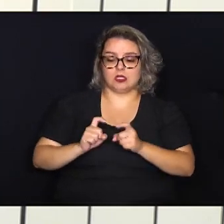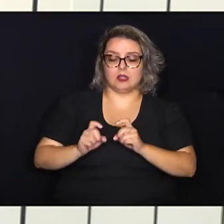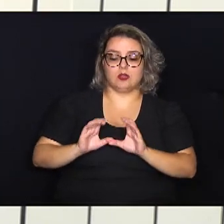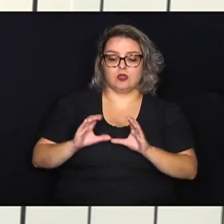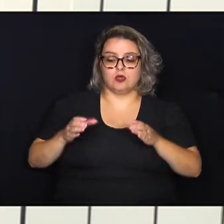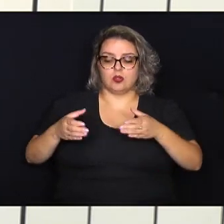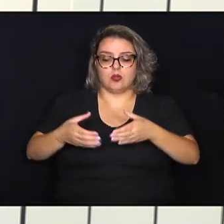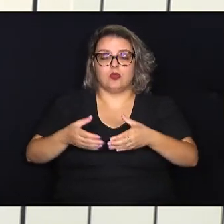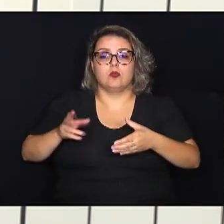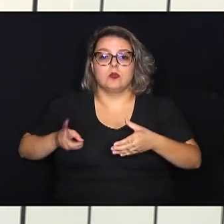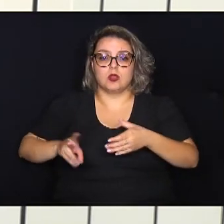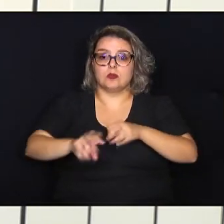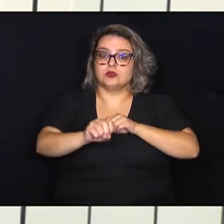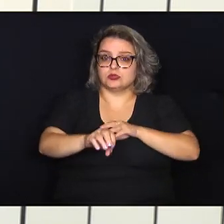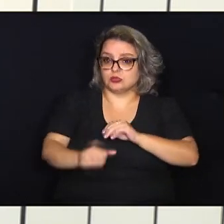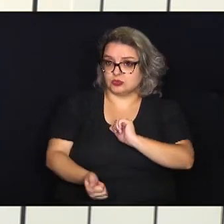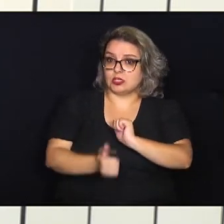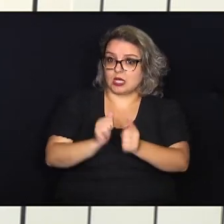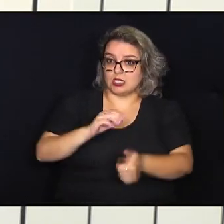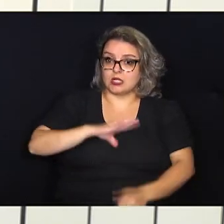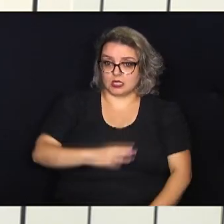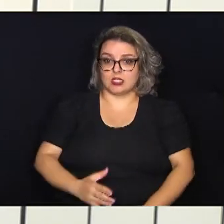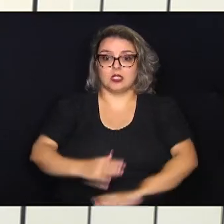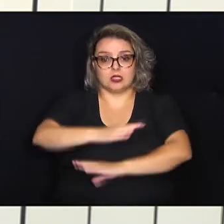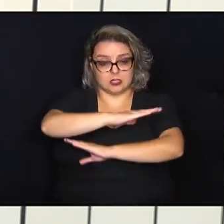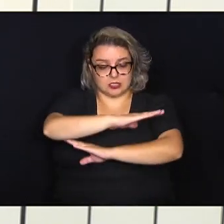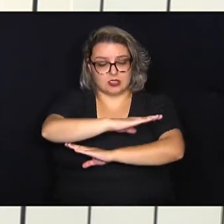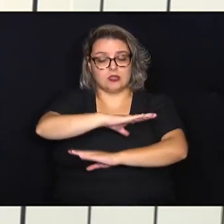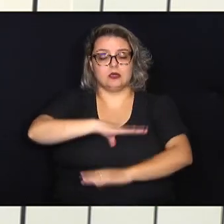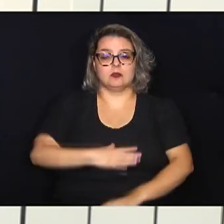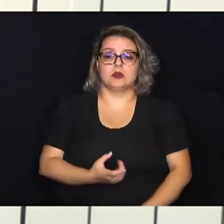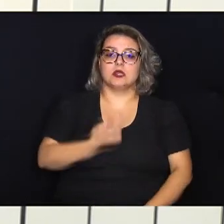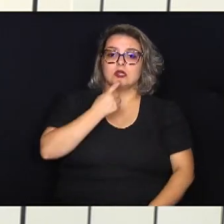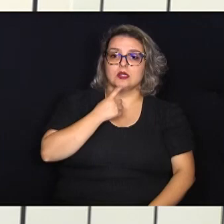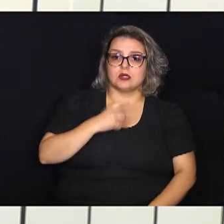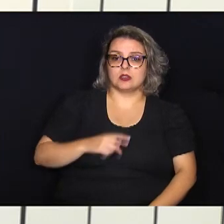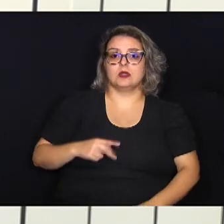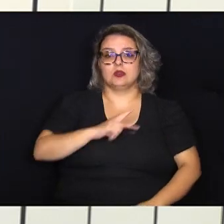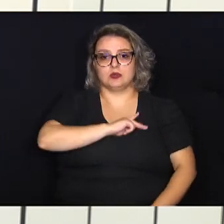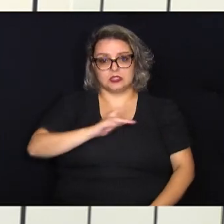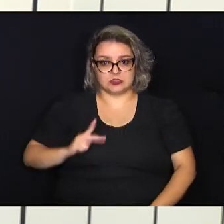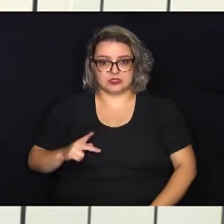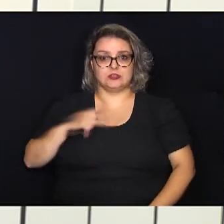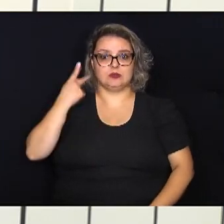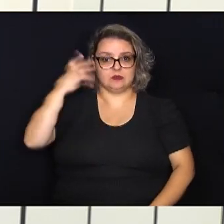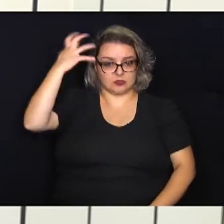de Educação e Esporte da Câmara, comandada pela vereadora Guida Calisto.